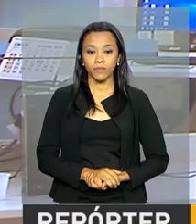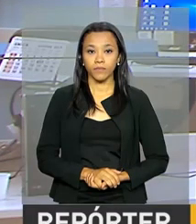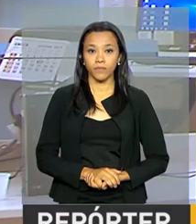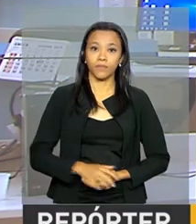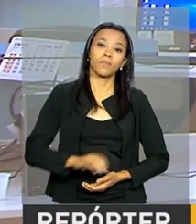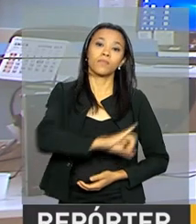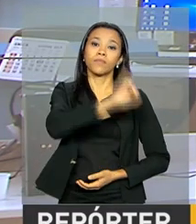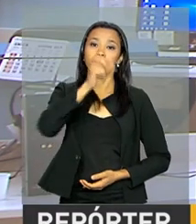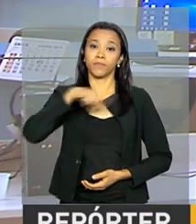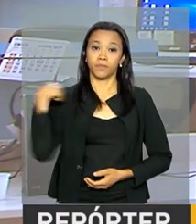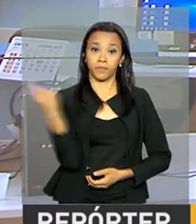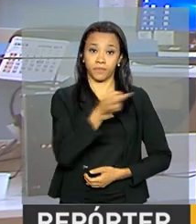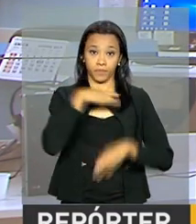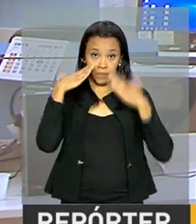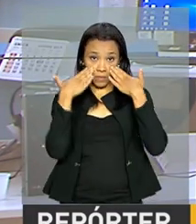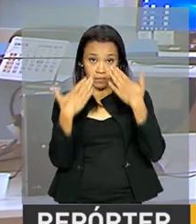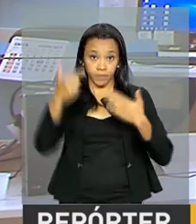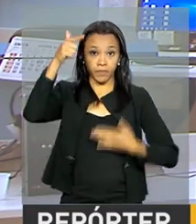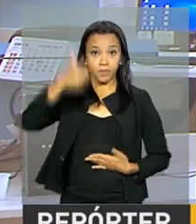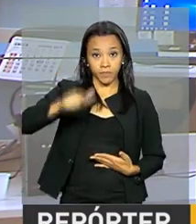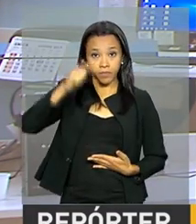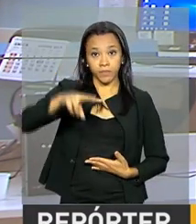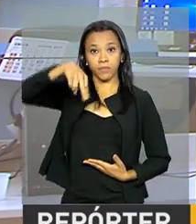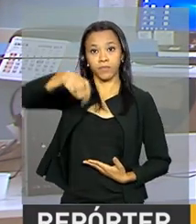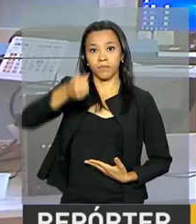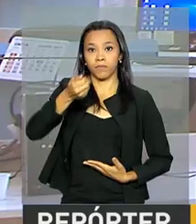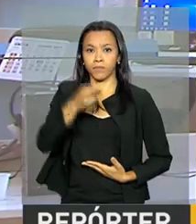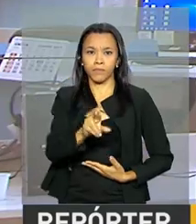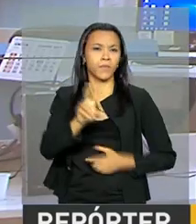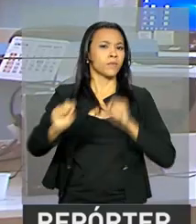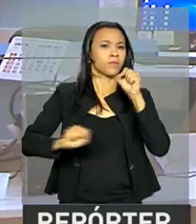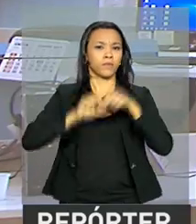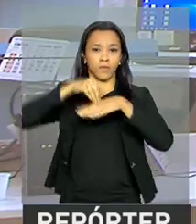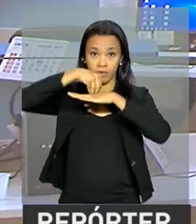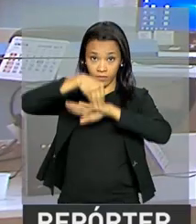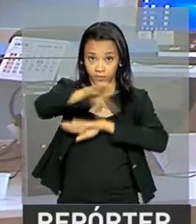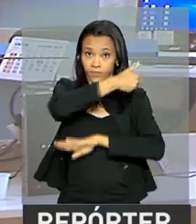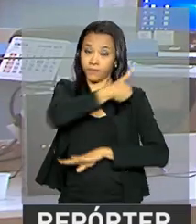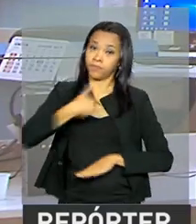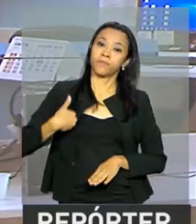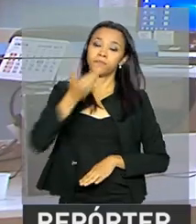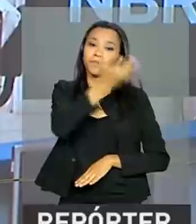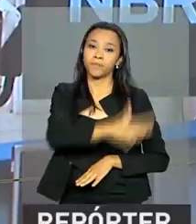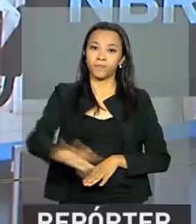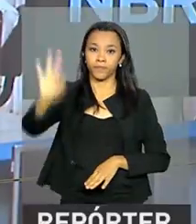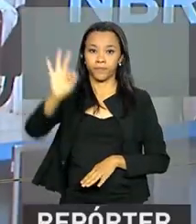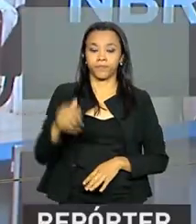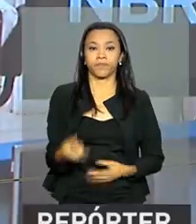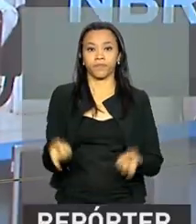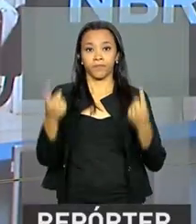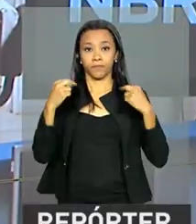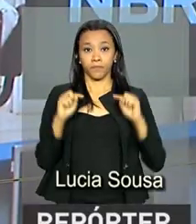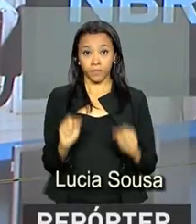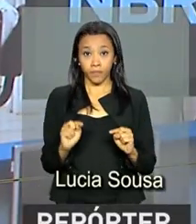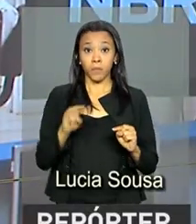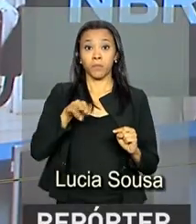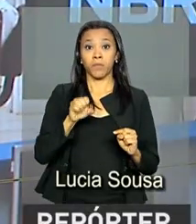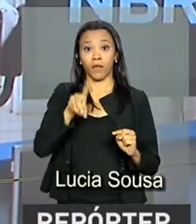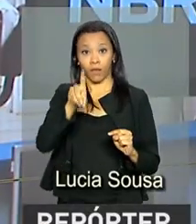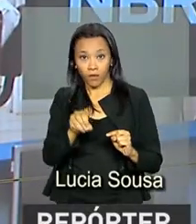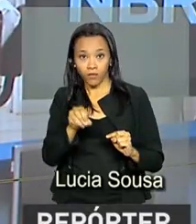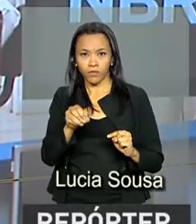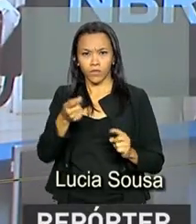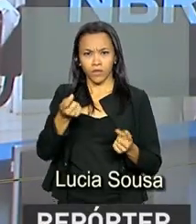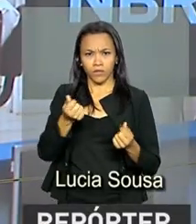Olá estamos de volta com mais uma edição do repórter NBR e as notícias do governo federal o mercado financeiro prevê mais